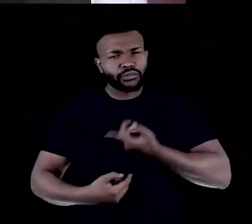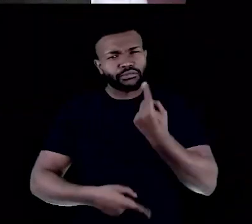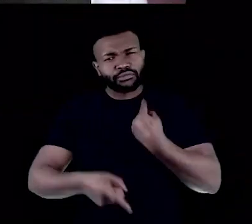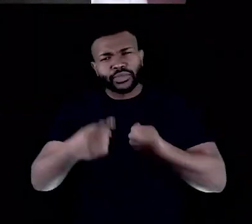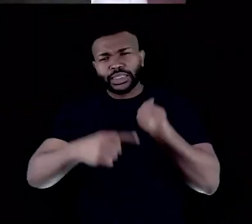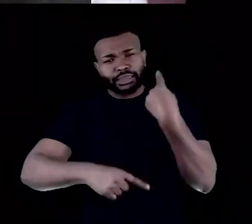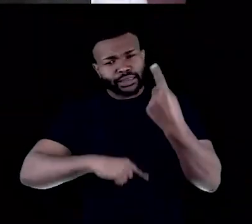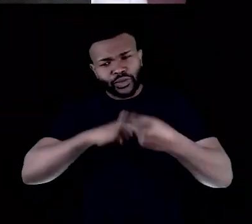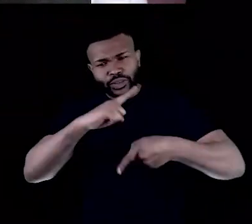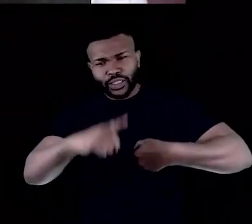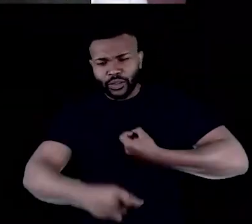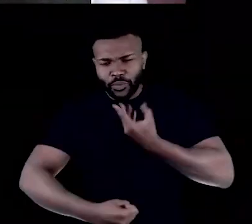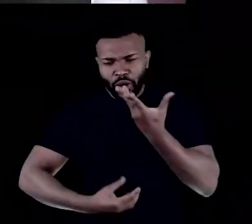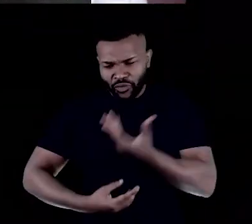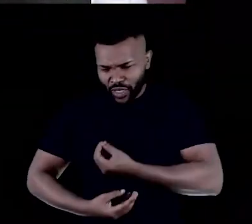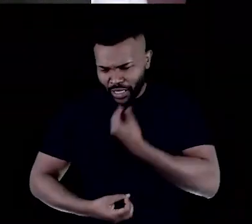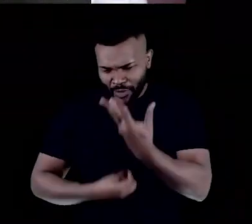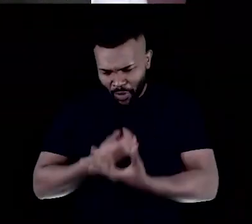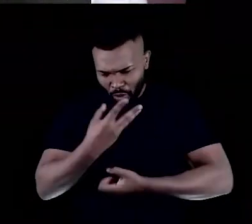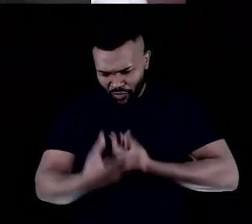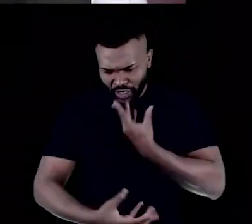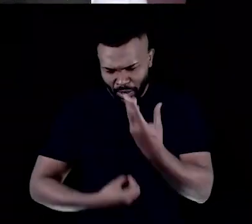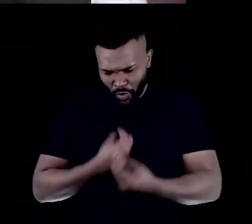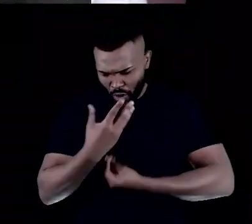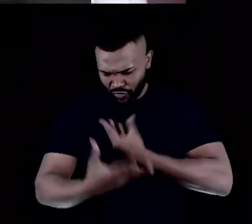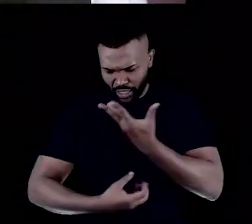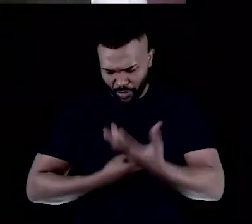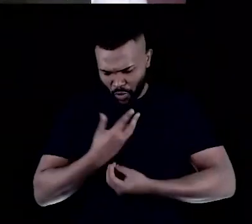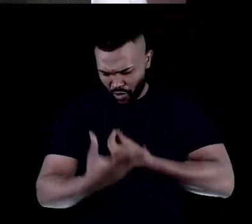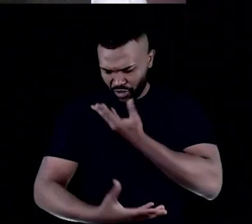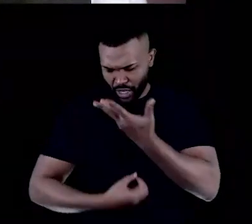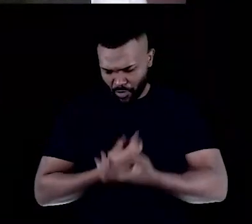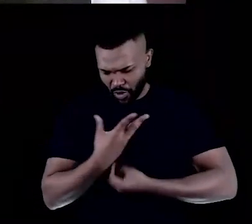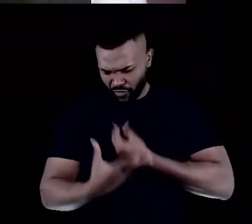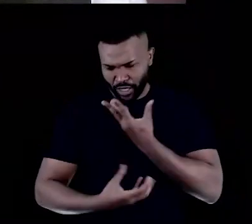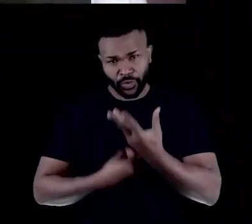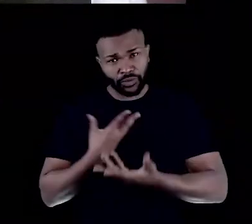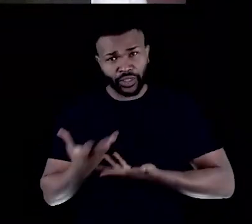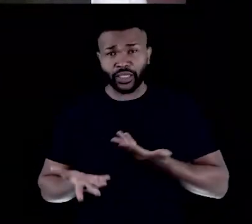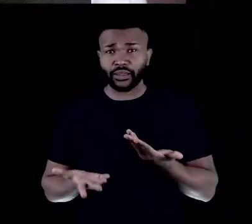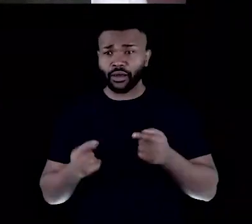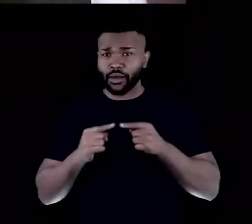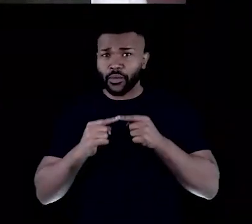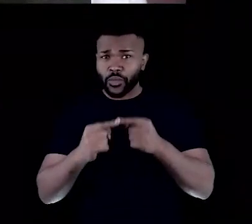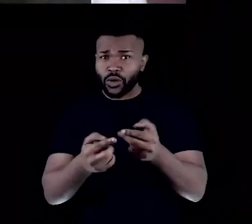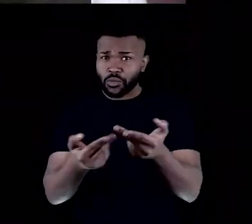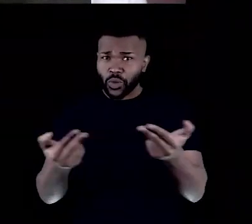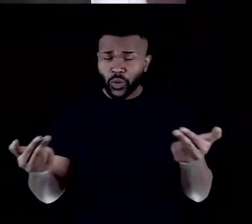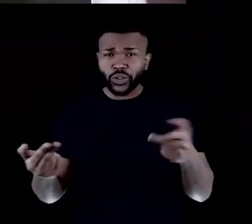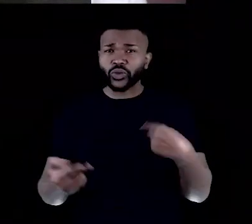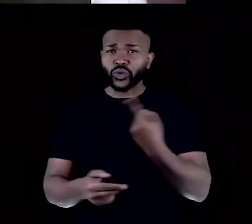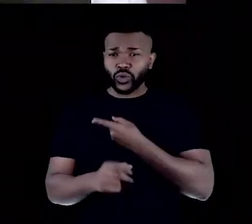nutrir a poesia, enfim, é um ciclo, assim. Então eu tenho pensado em fugir, pegar minha arte e fugir dessa noção de que ela é um meio